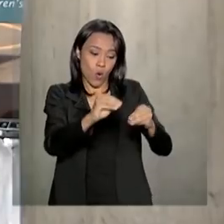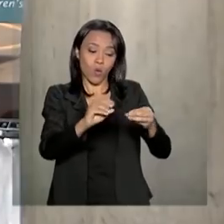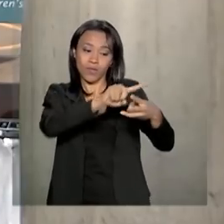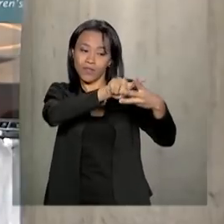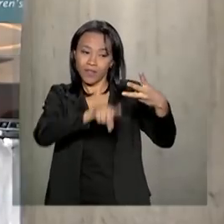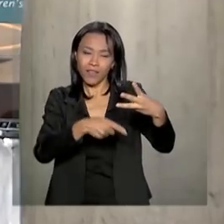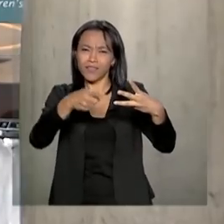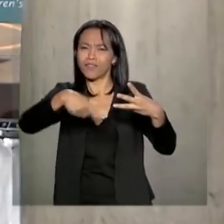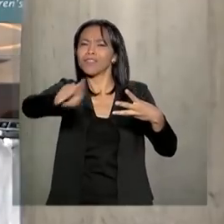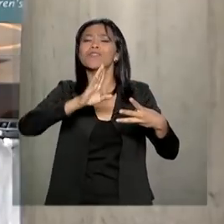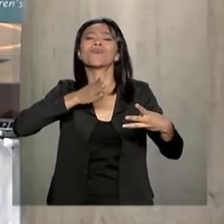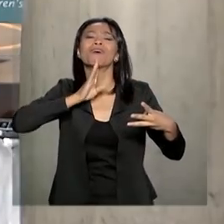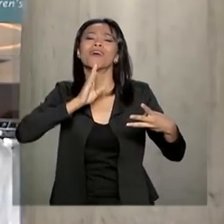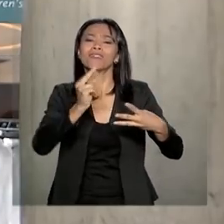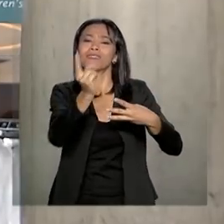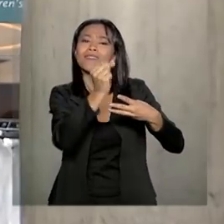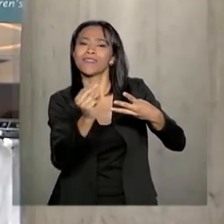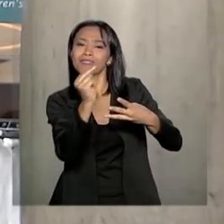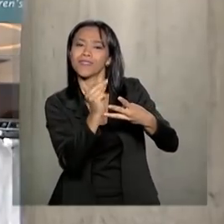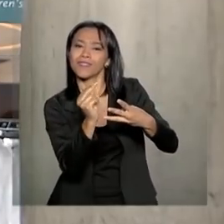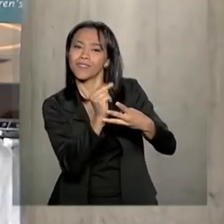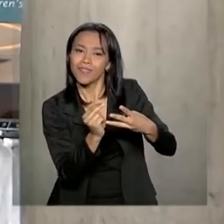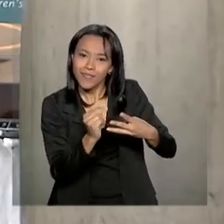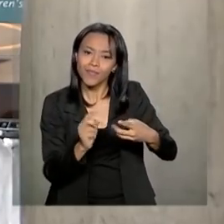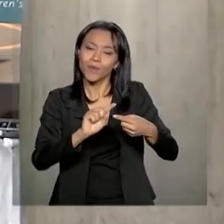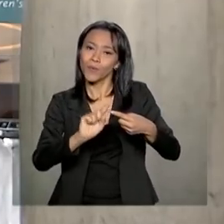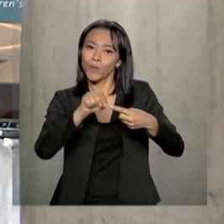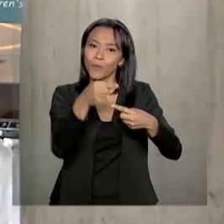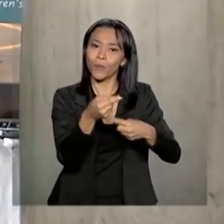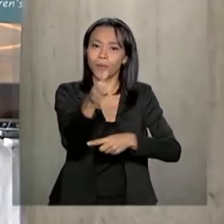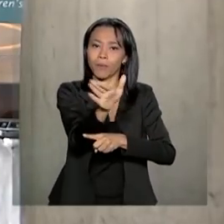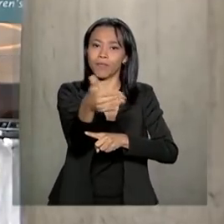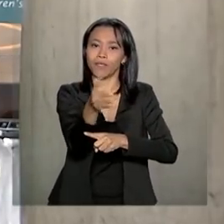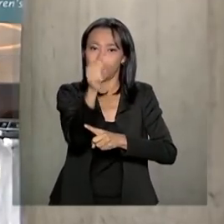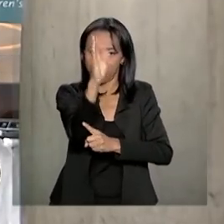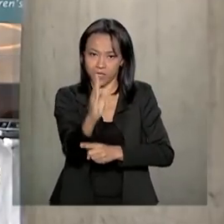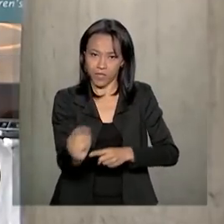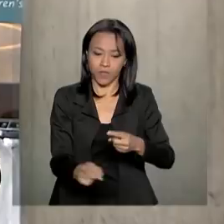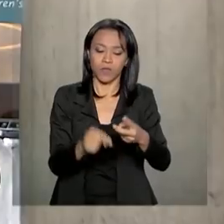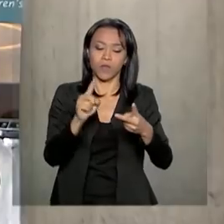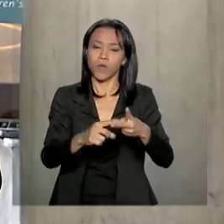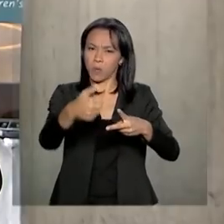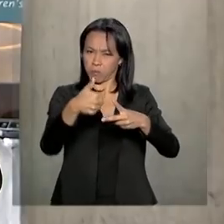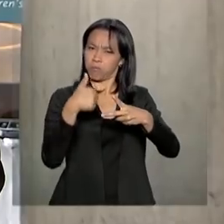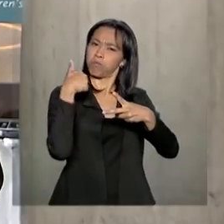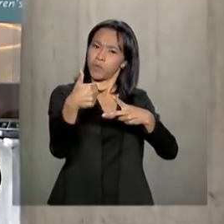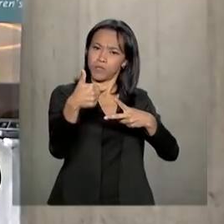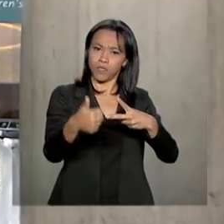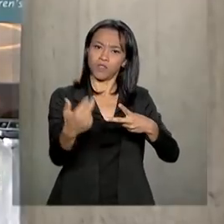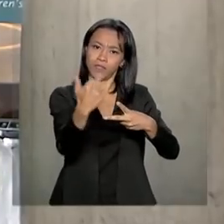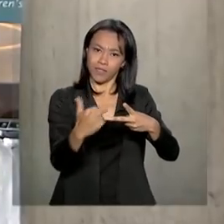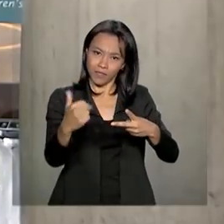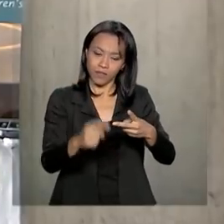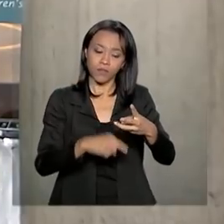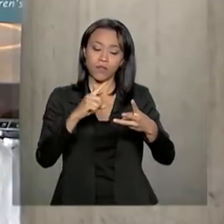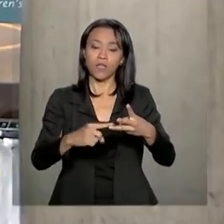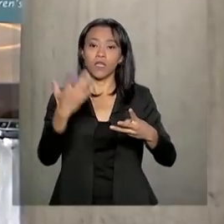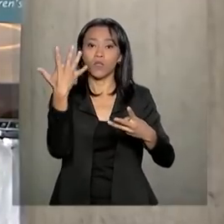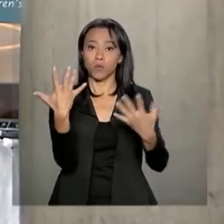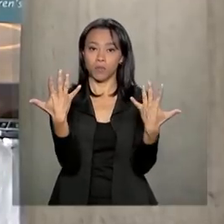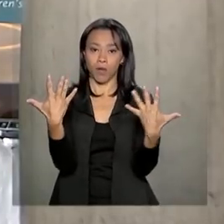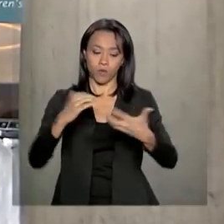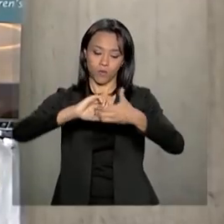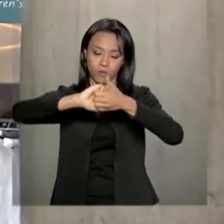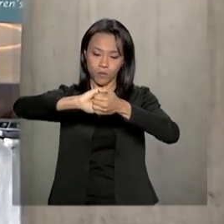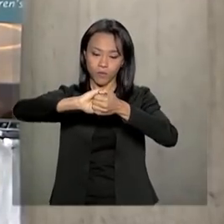conhecidos popularmente como emojis. Uma bandeira do Brasil, um sinal de positivo e 2 mãos unidas